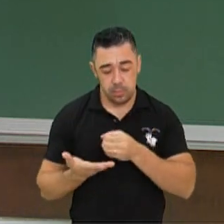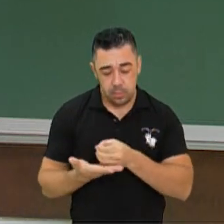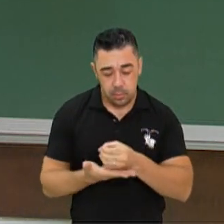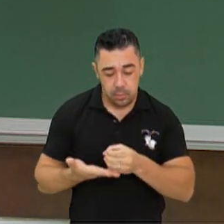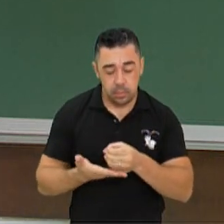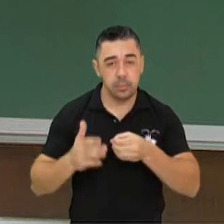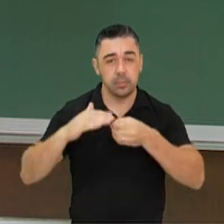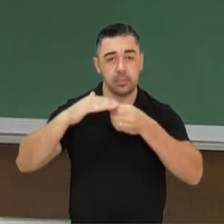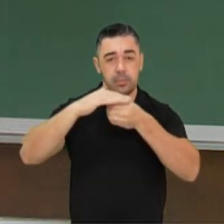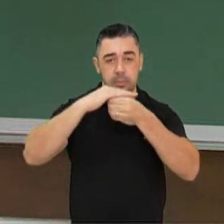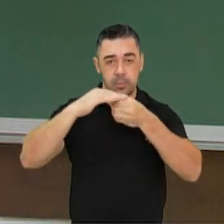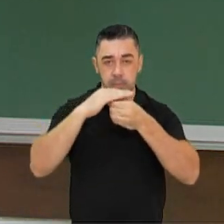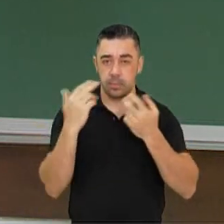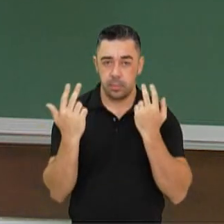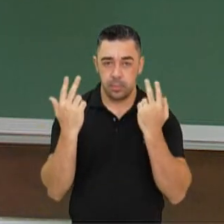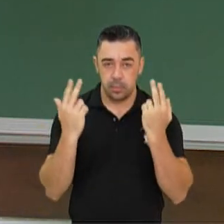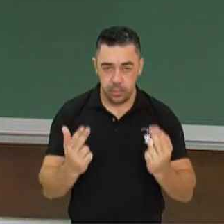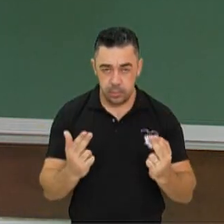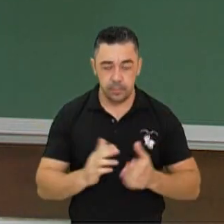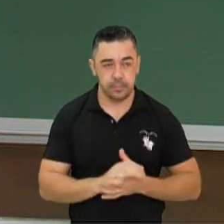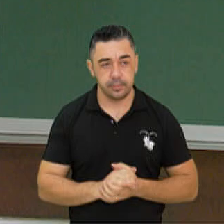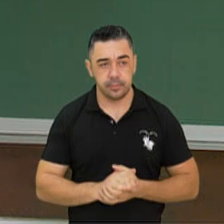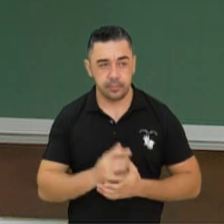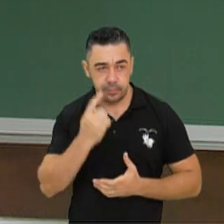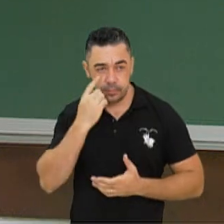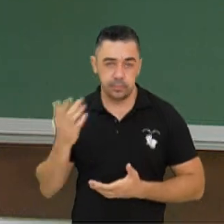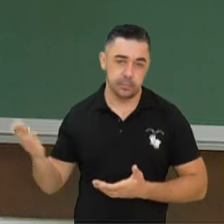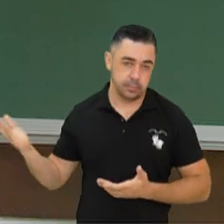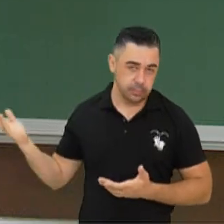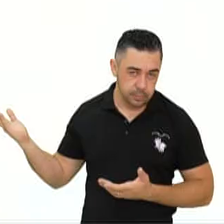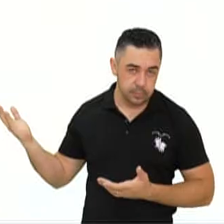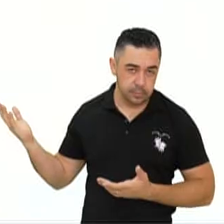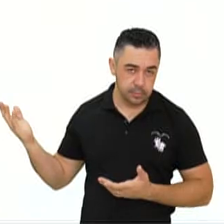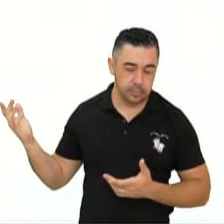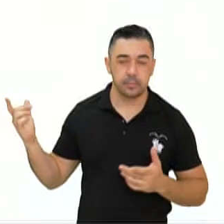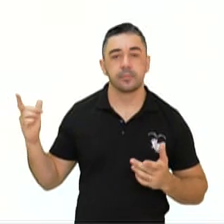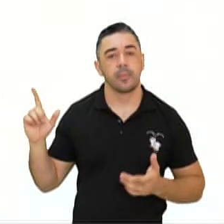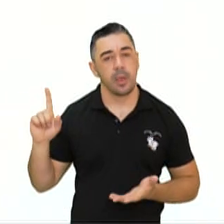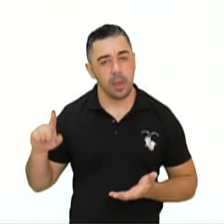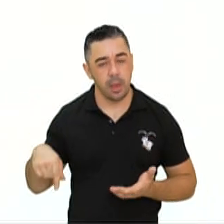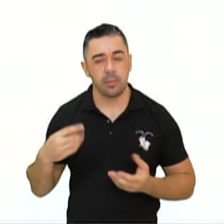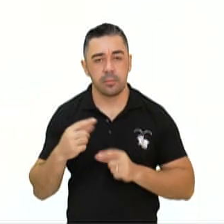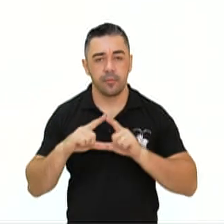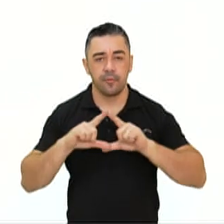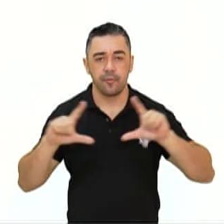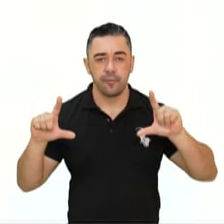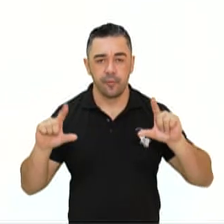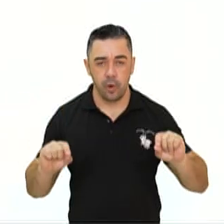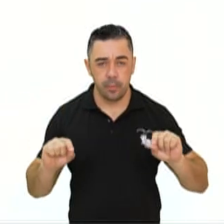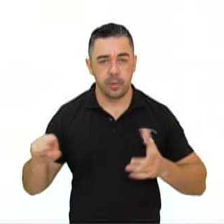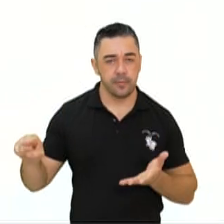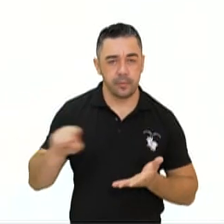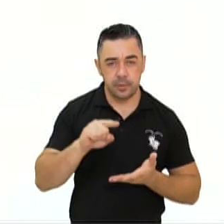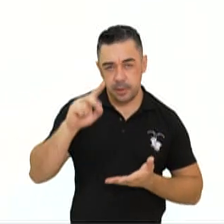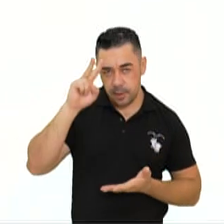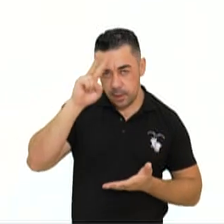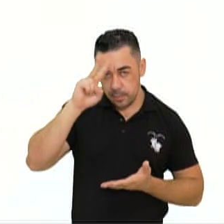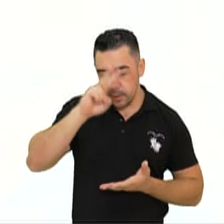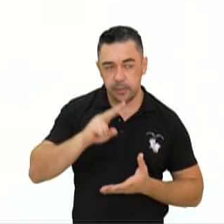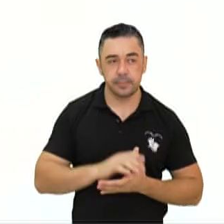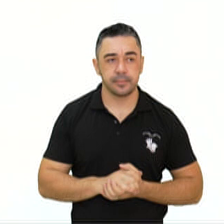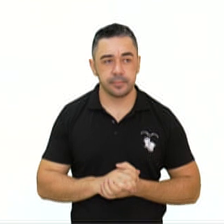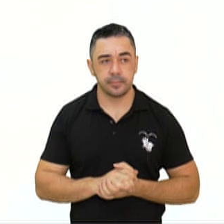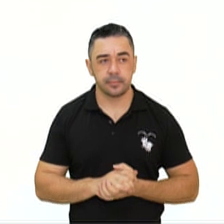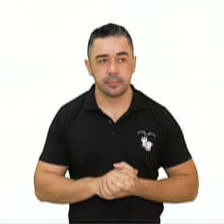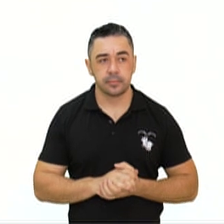que são iguais. Então, aqui deixei para vocês a fórmula para a gente relembrar. Então, já fica para essa aula também,